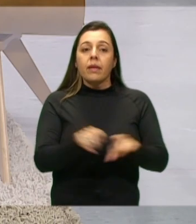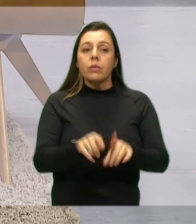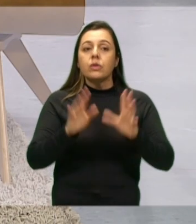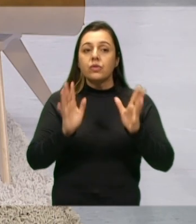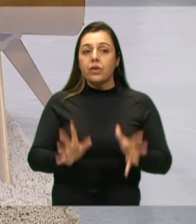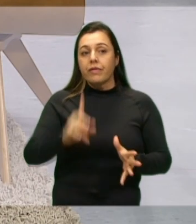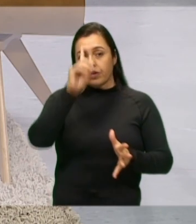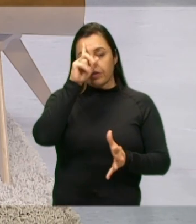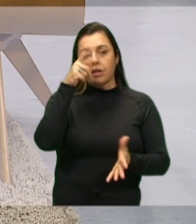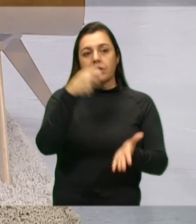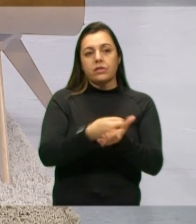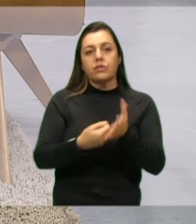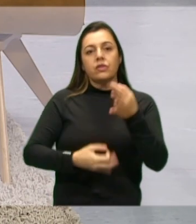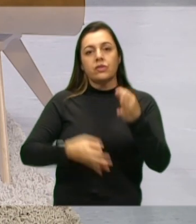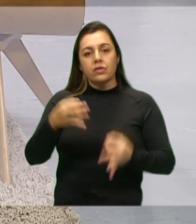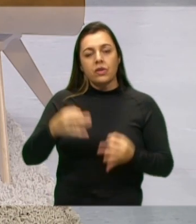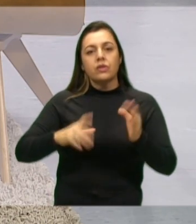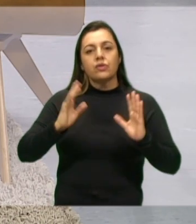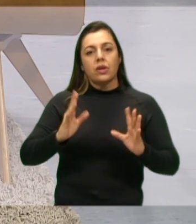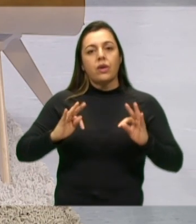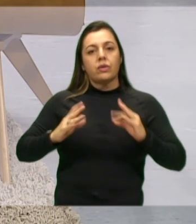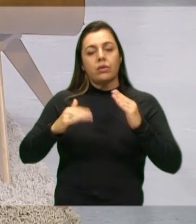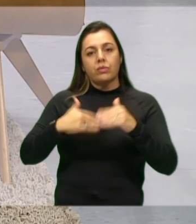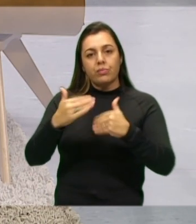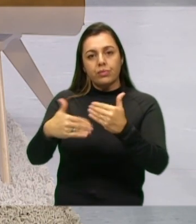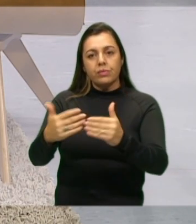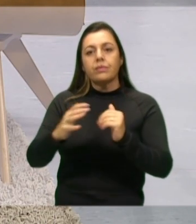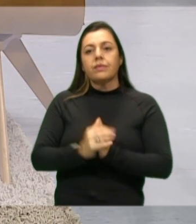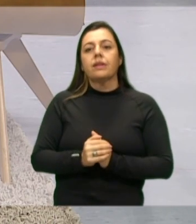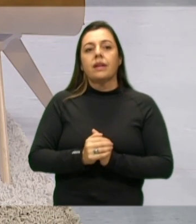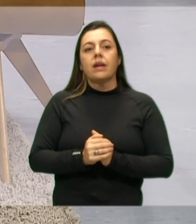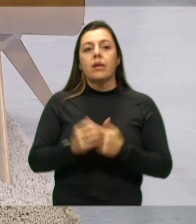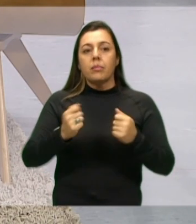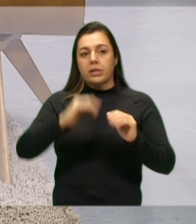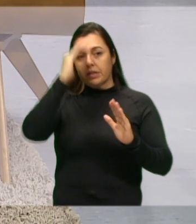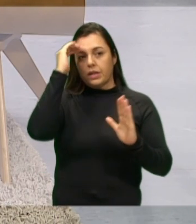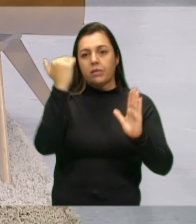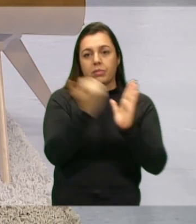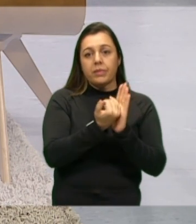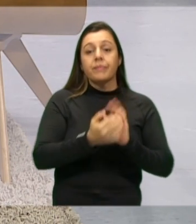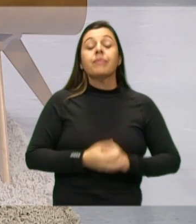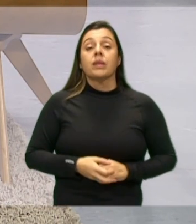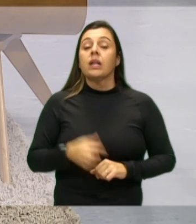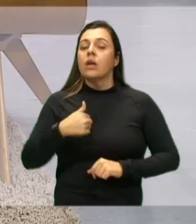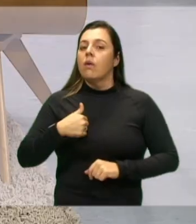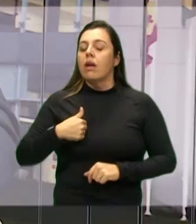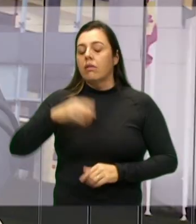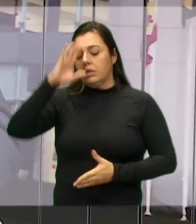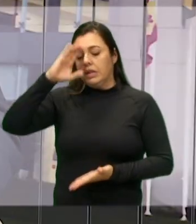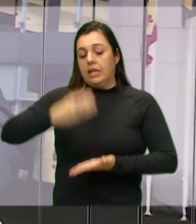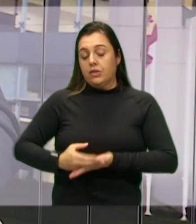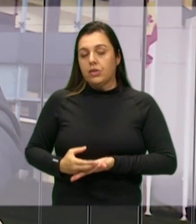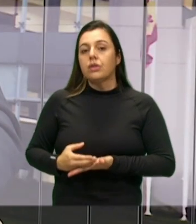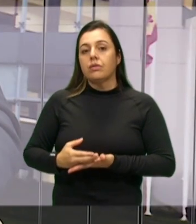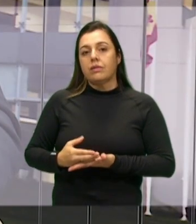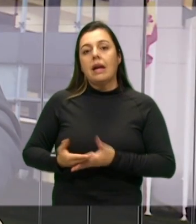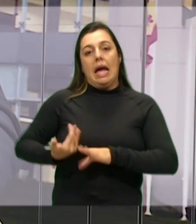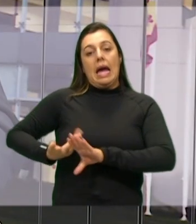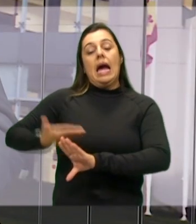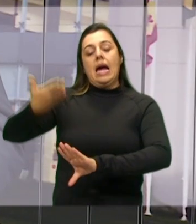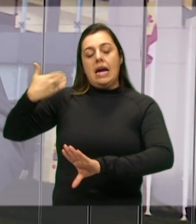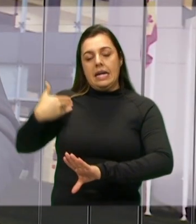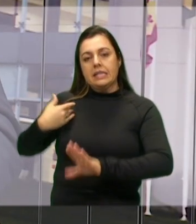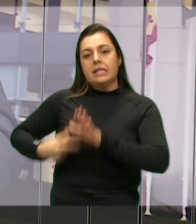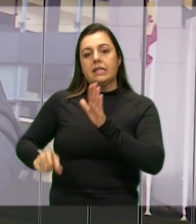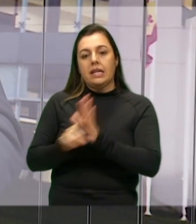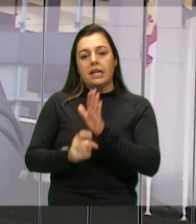foi decisão judicial, já passou por todas as instâncias e tem que ser cumprida. Sabe, eu acredito, Maurício, pelo menos acreditava antes